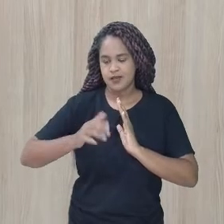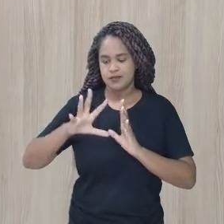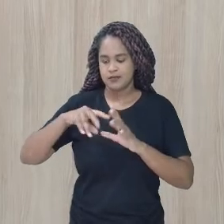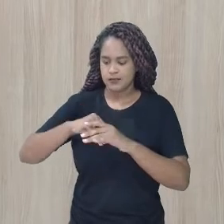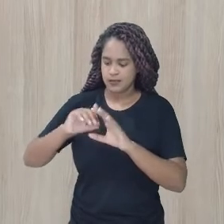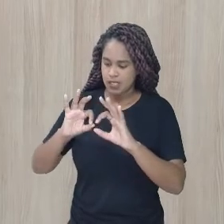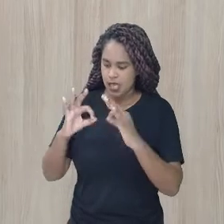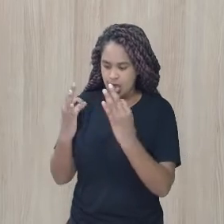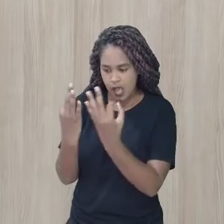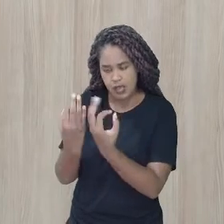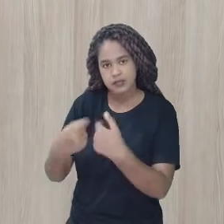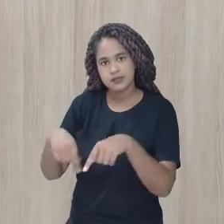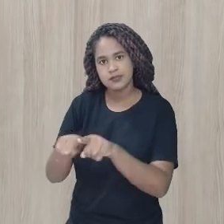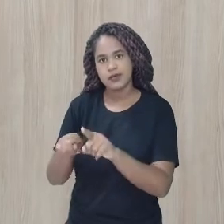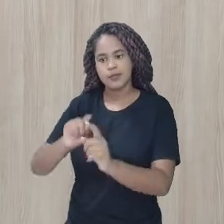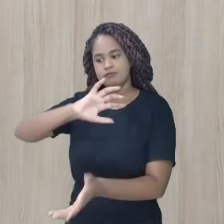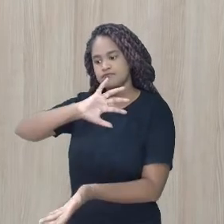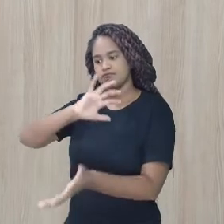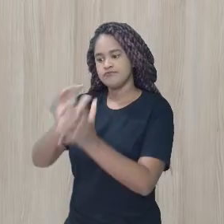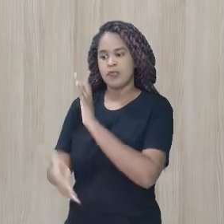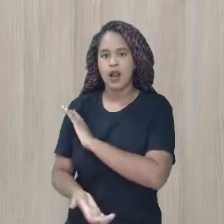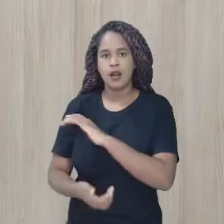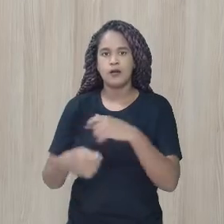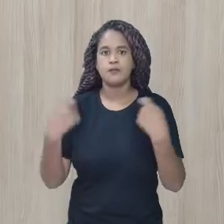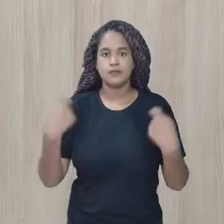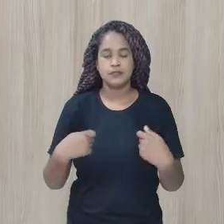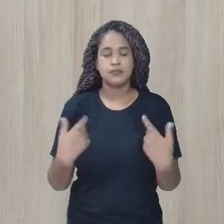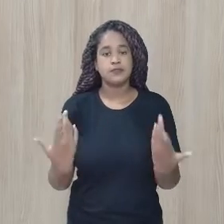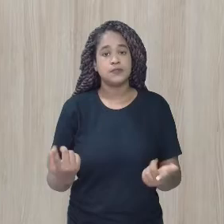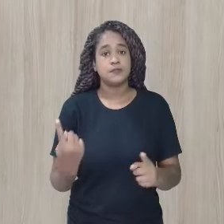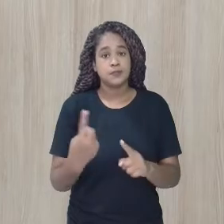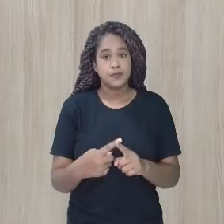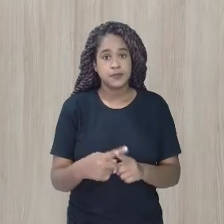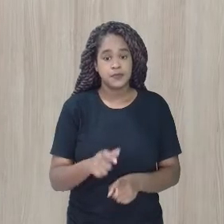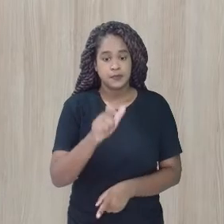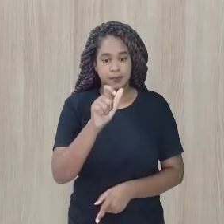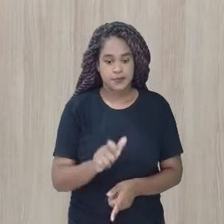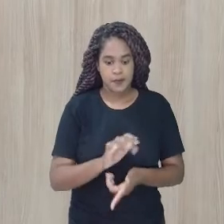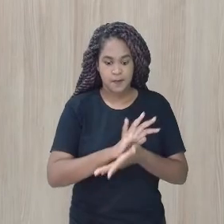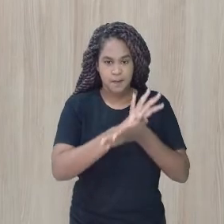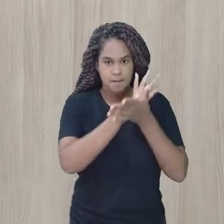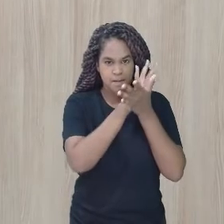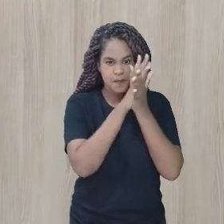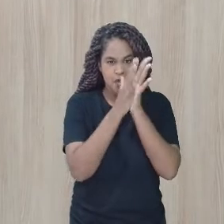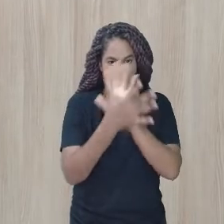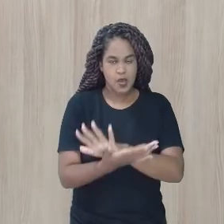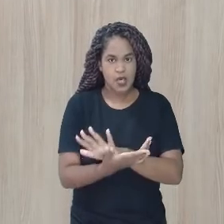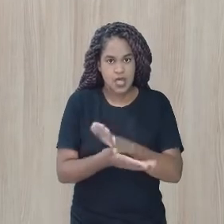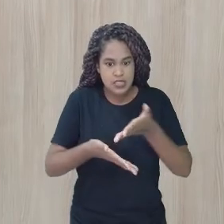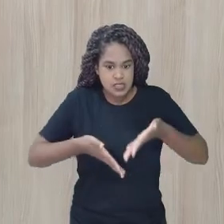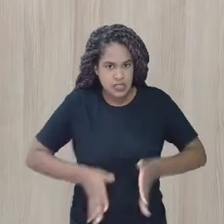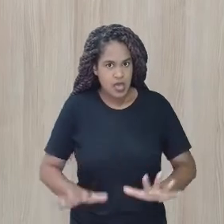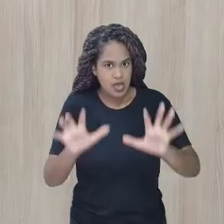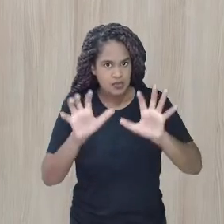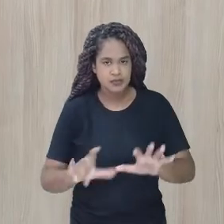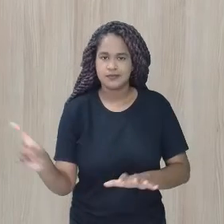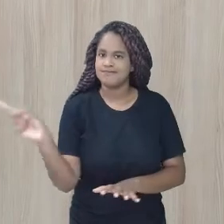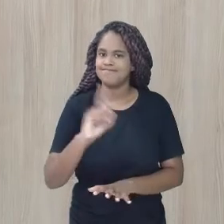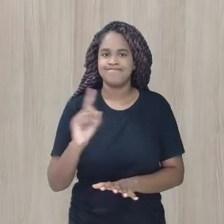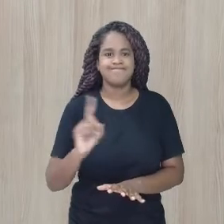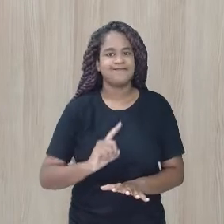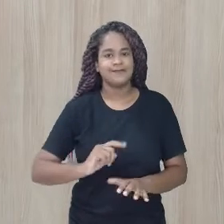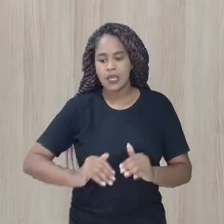familiar, porque, como falei na primeira aula, um preconceituoso, ele não nasce preconceituoso,